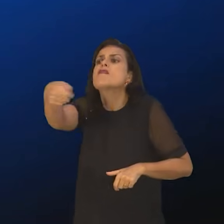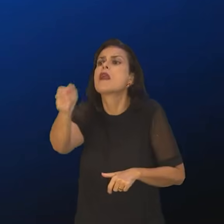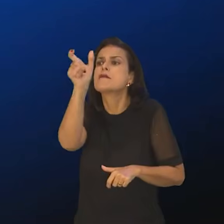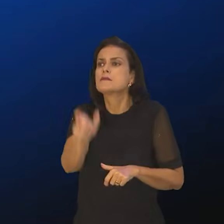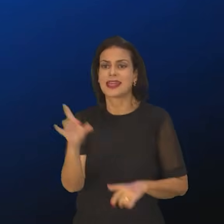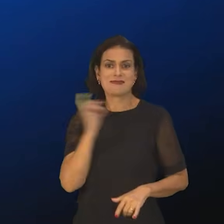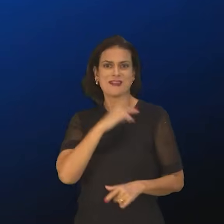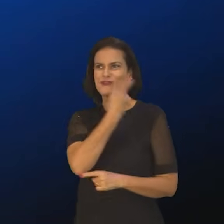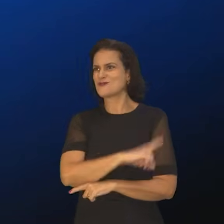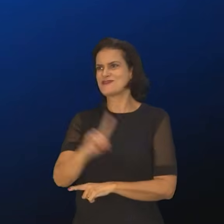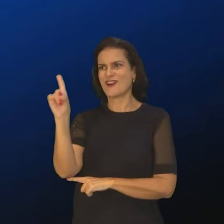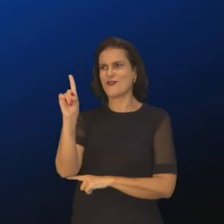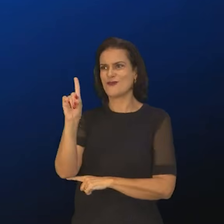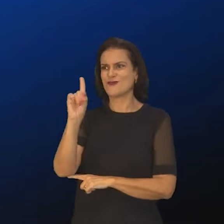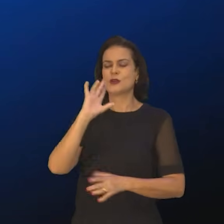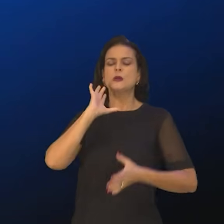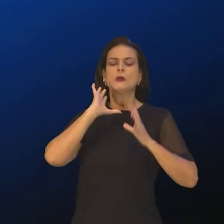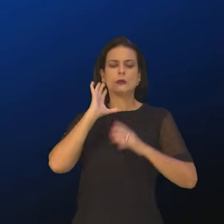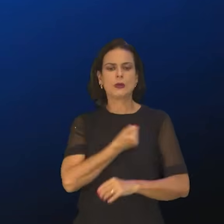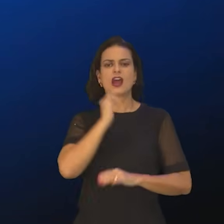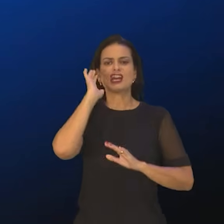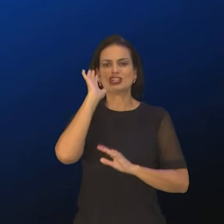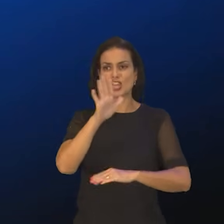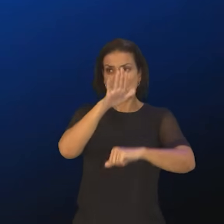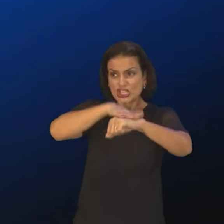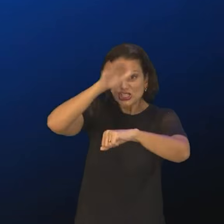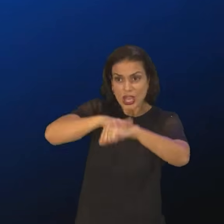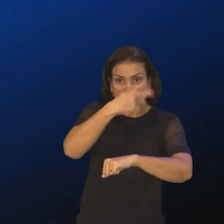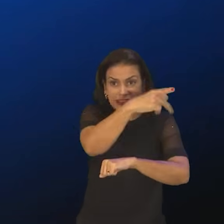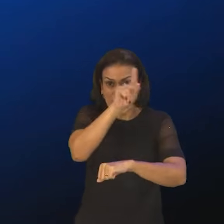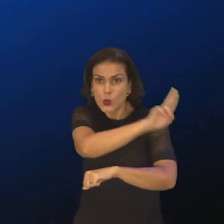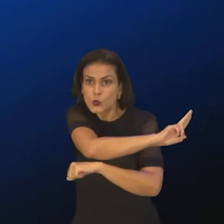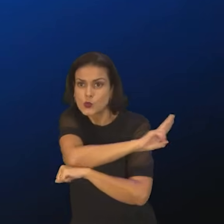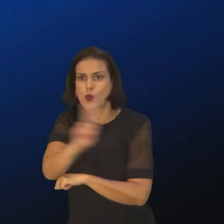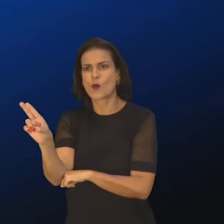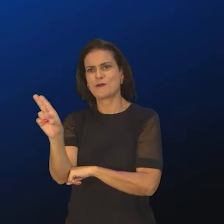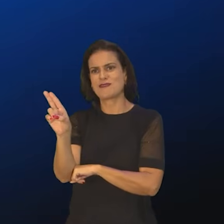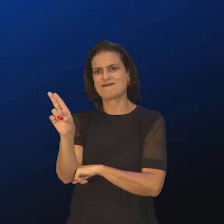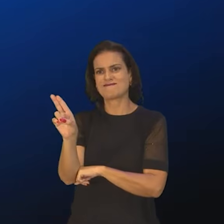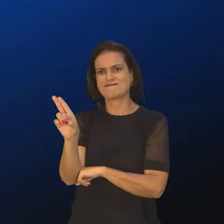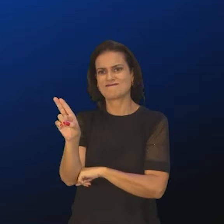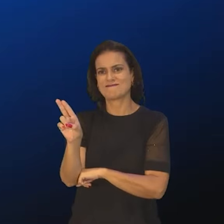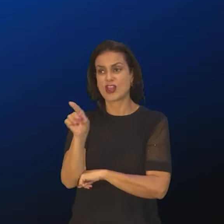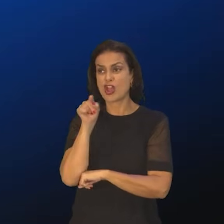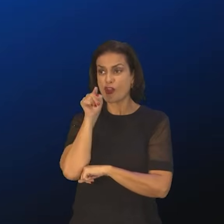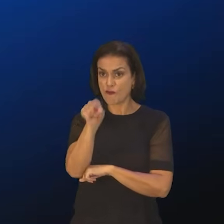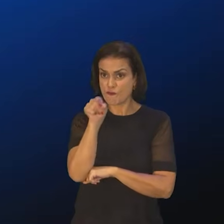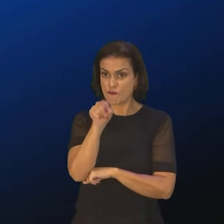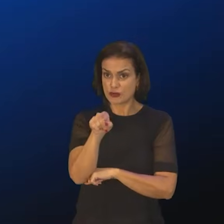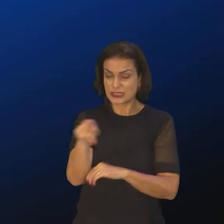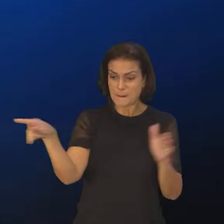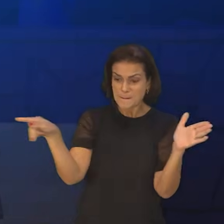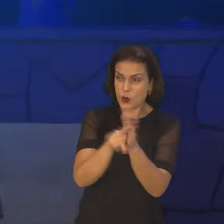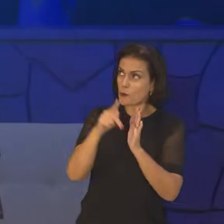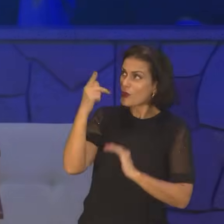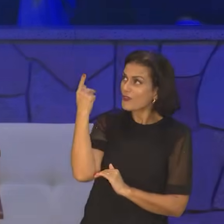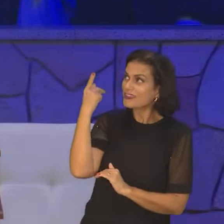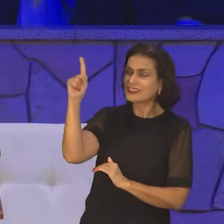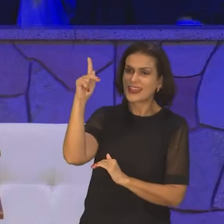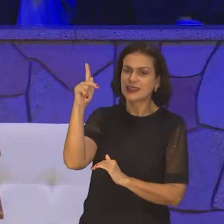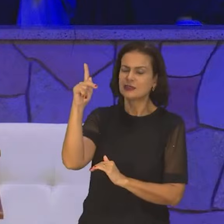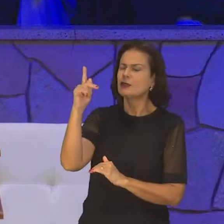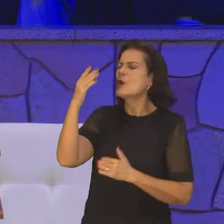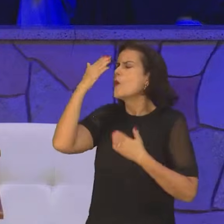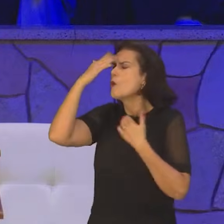temas, eu te remi, te chamei pelo teu nome. Tu és meu soberano, poderoso Deus,